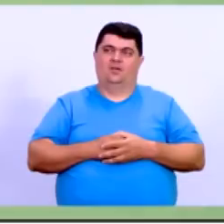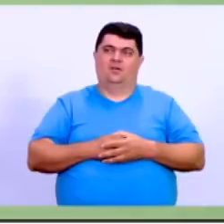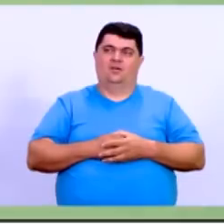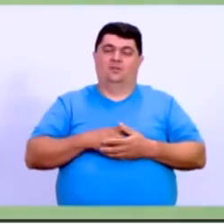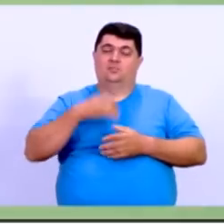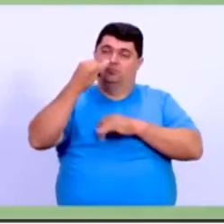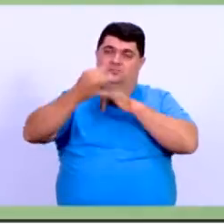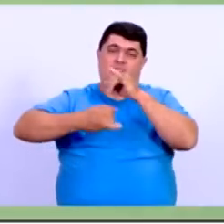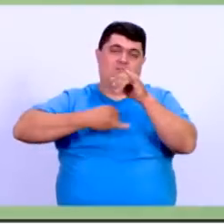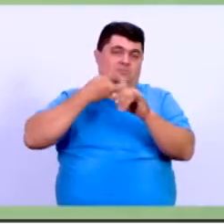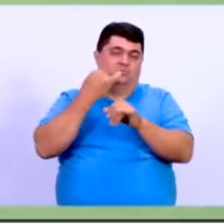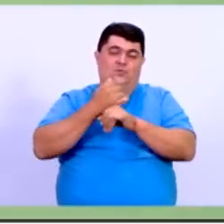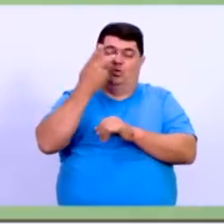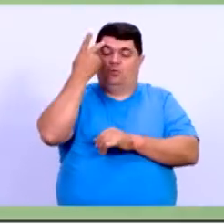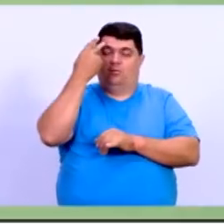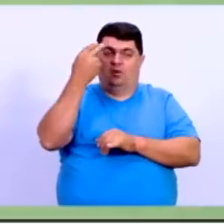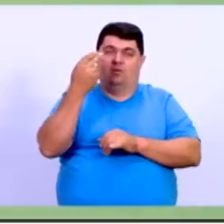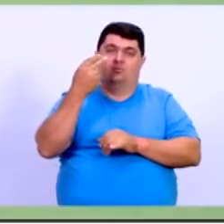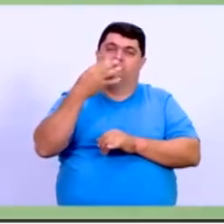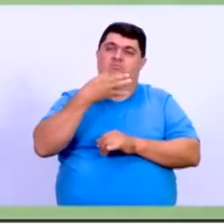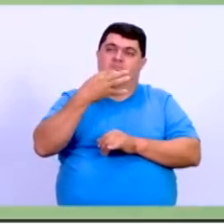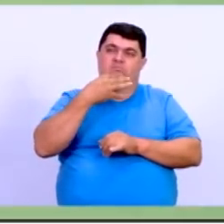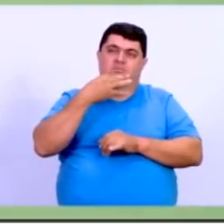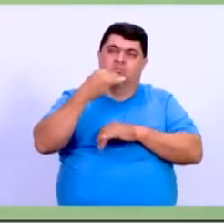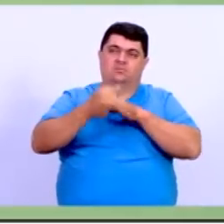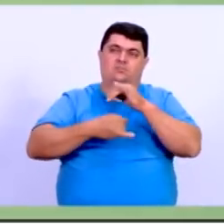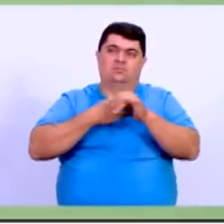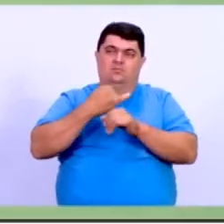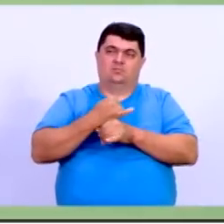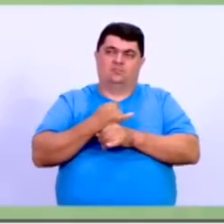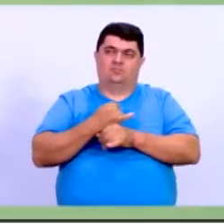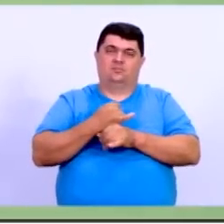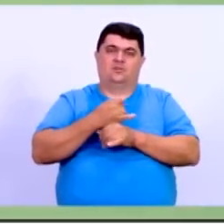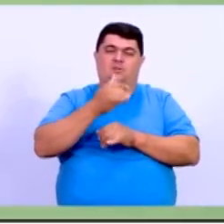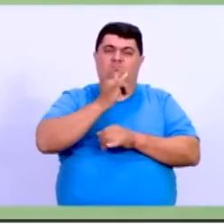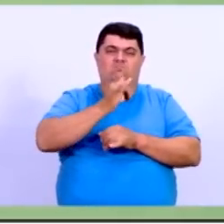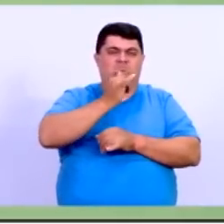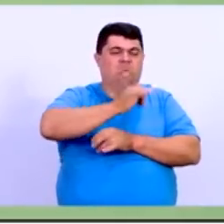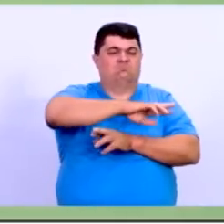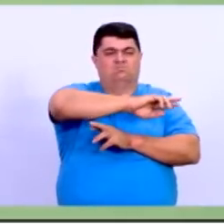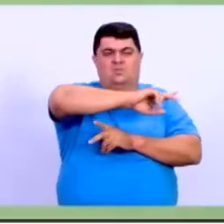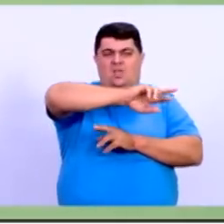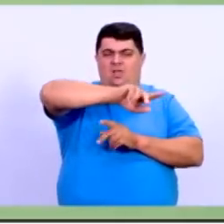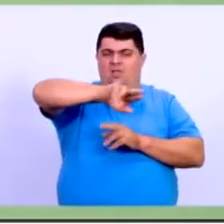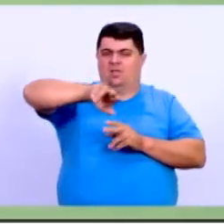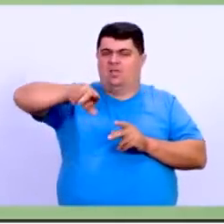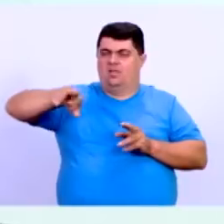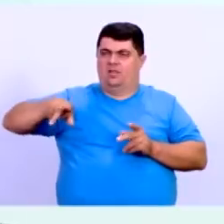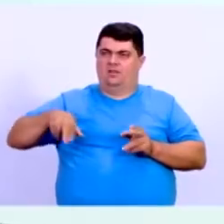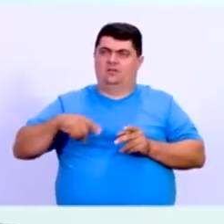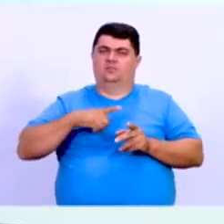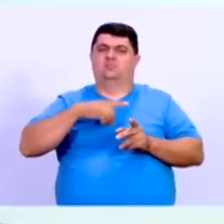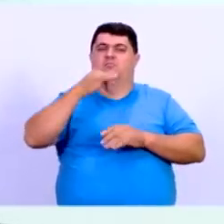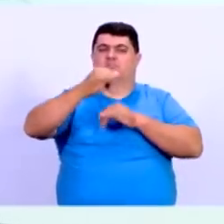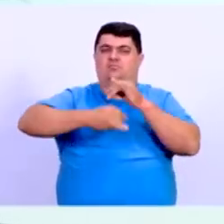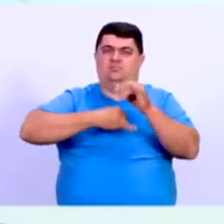né, é um exemplo aí bem prático, né? O professor falou aqui da internet, vocês deram vários exemplos aí, tá? Que você tem internet, compartilha